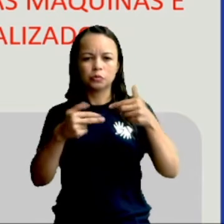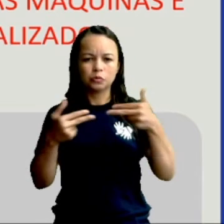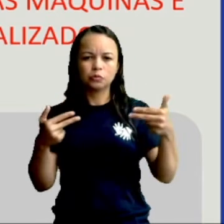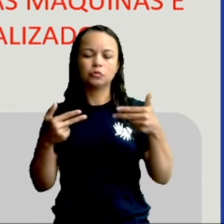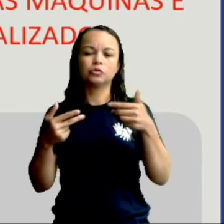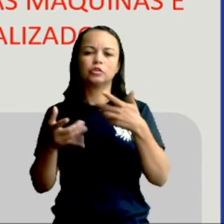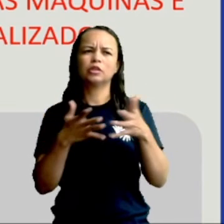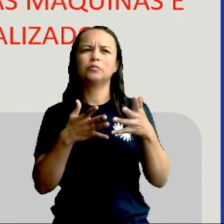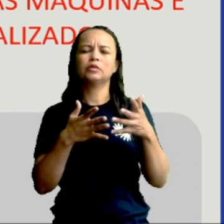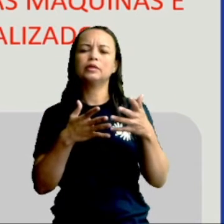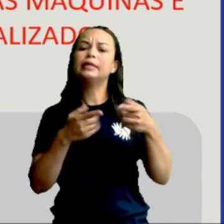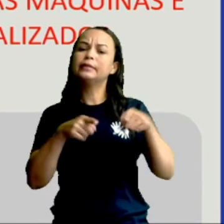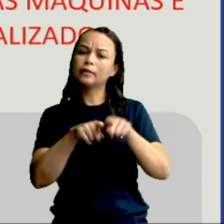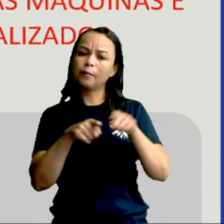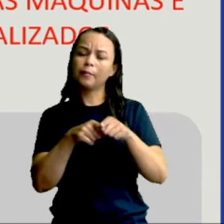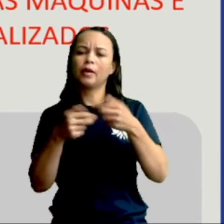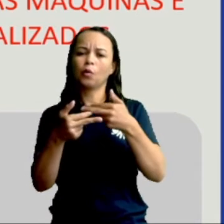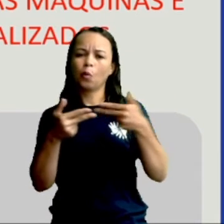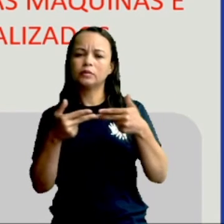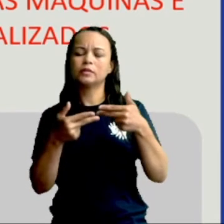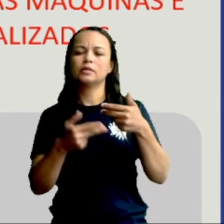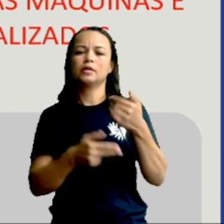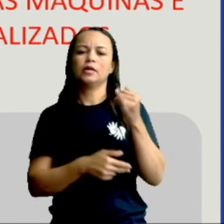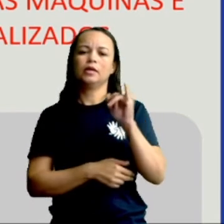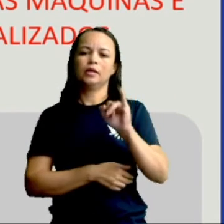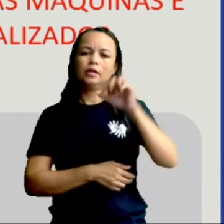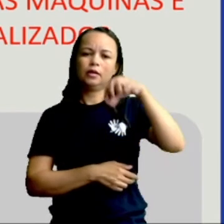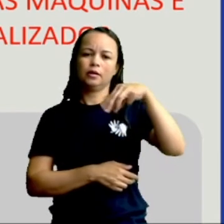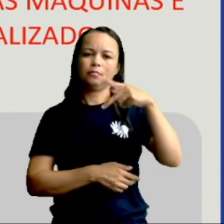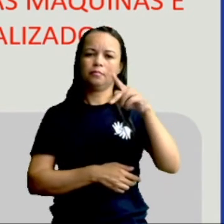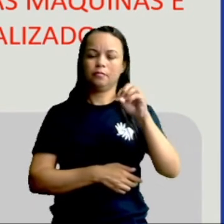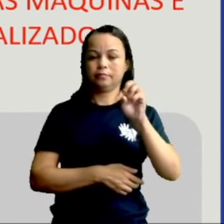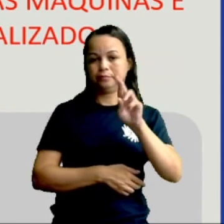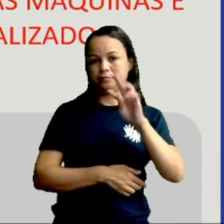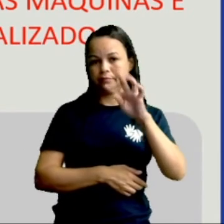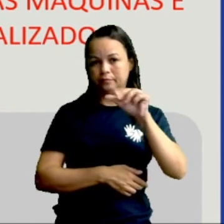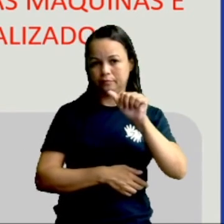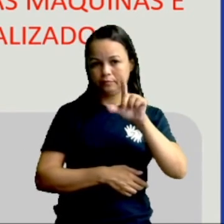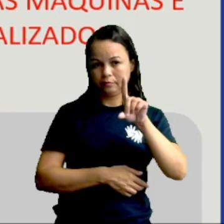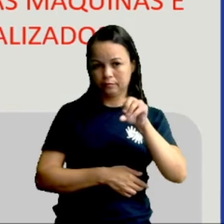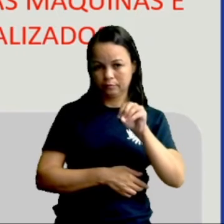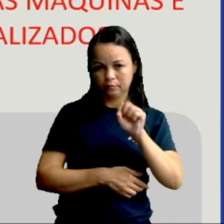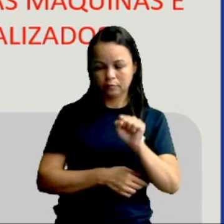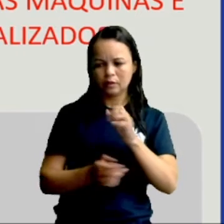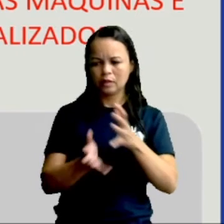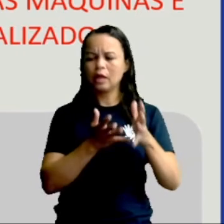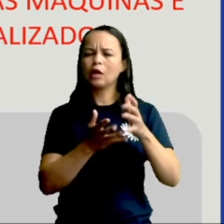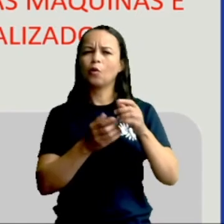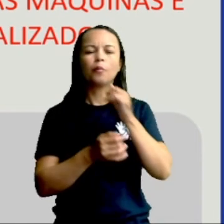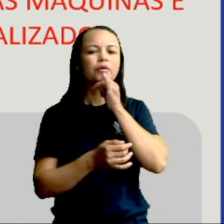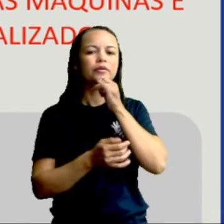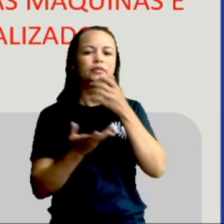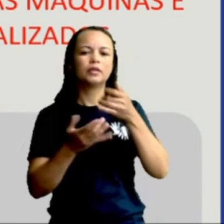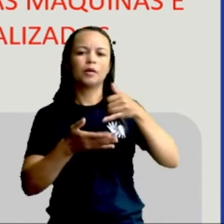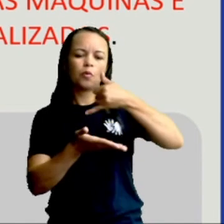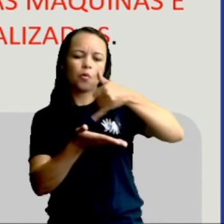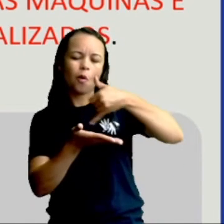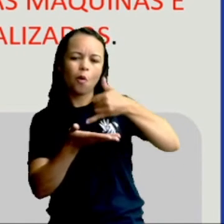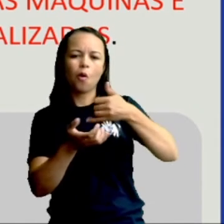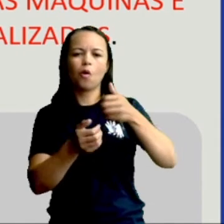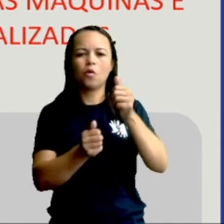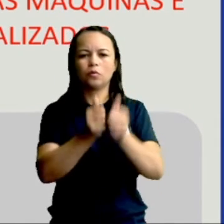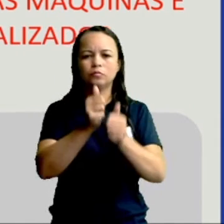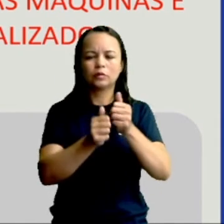região compra, arroz, trigo, carne, óleo, sal,